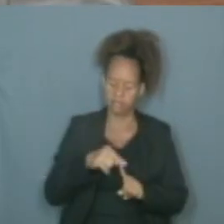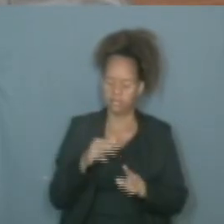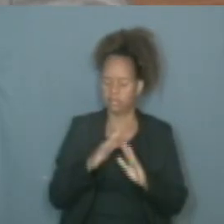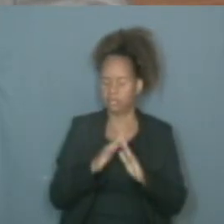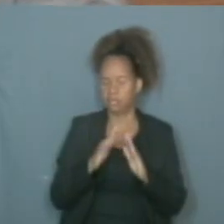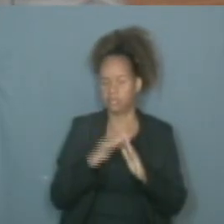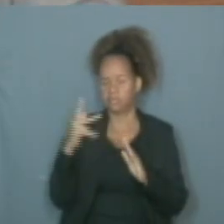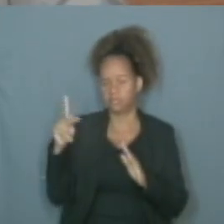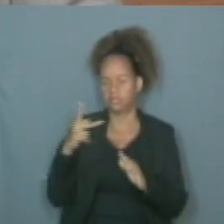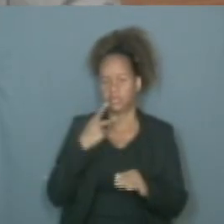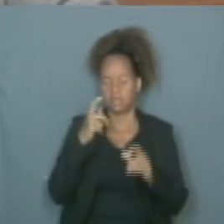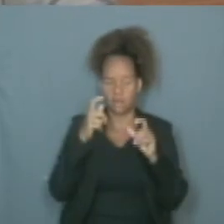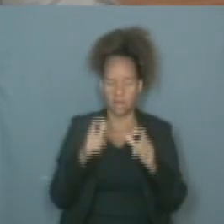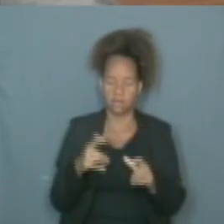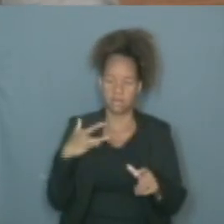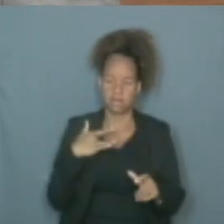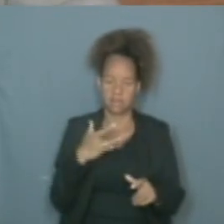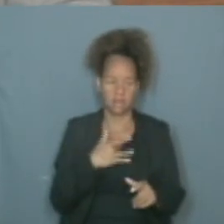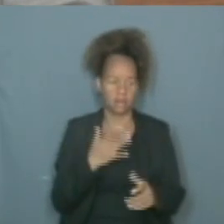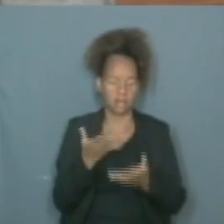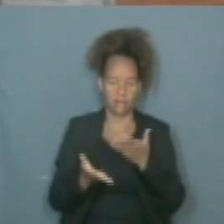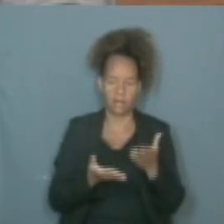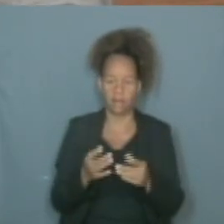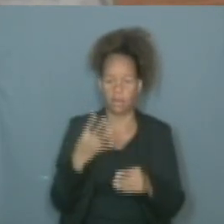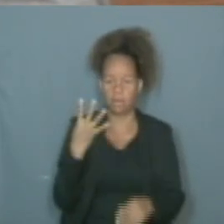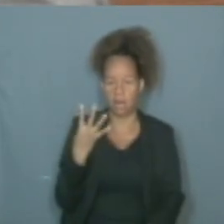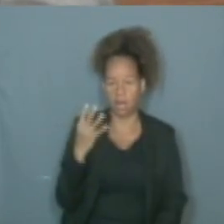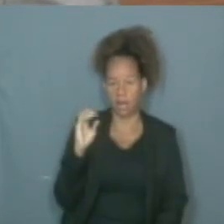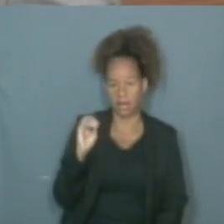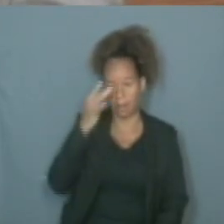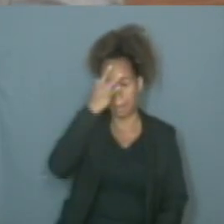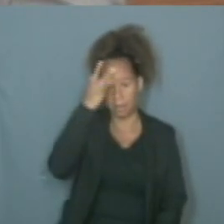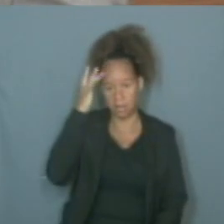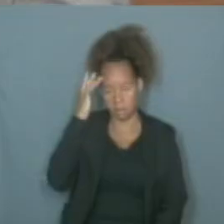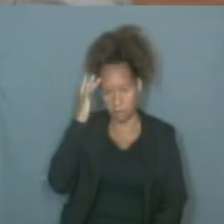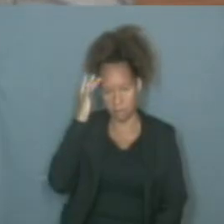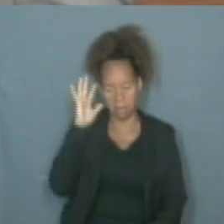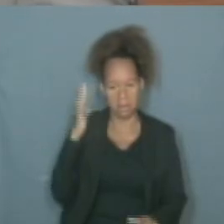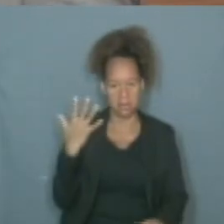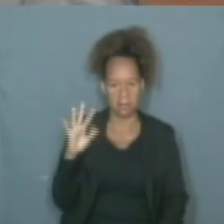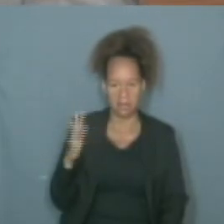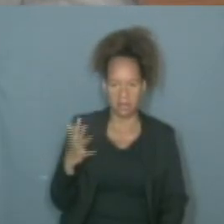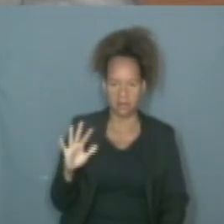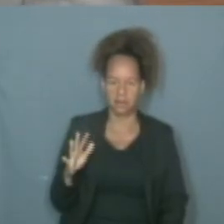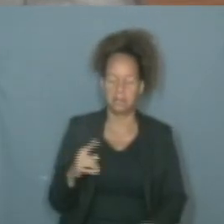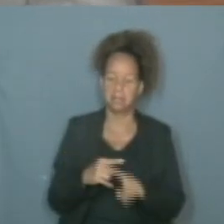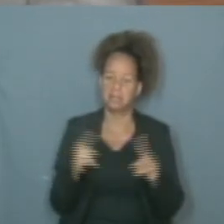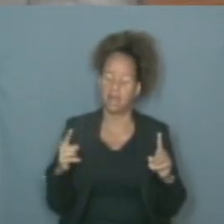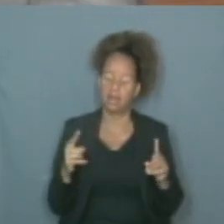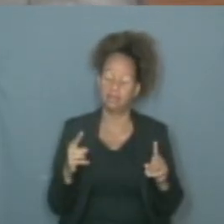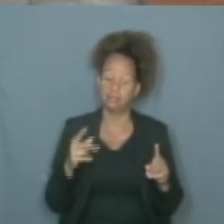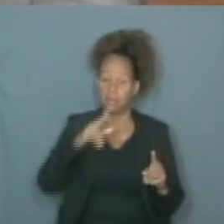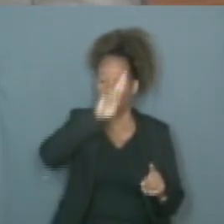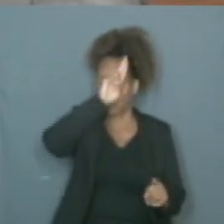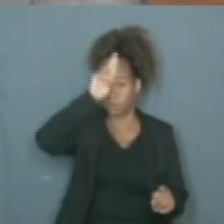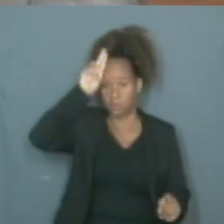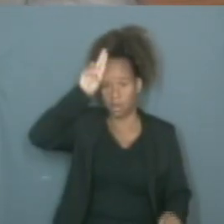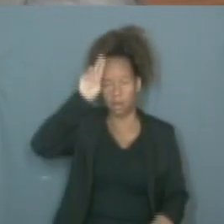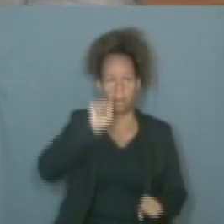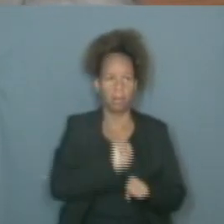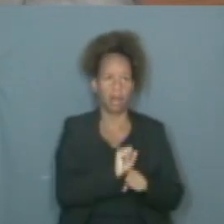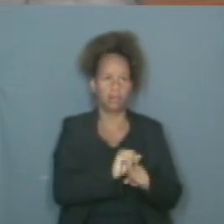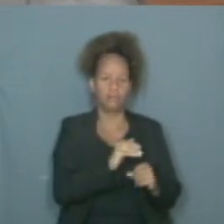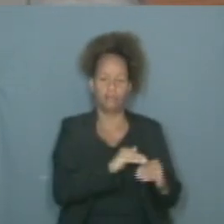estão relatando que essa unidade atende 40 pessoas por turno, em média, mas os pacientes aguardam do lado de